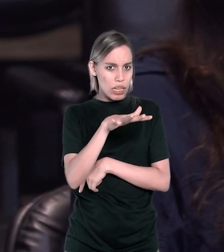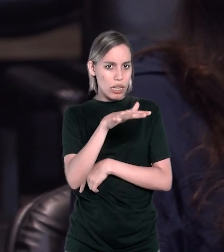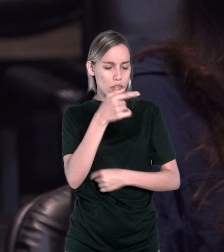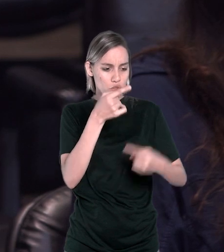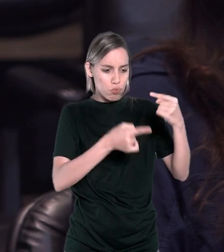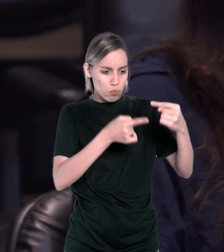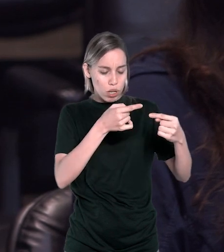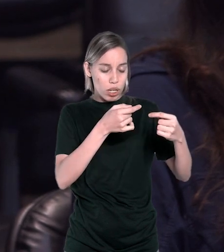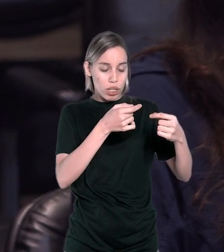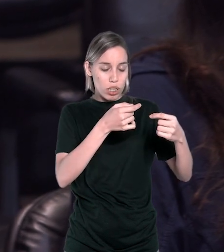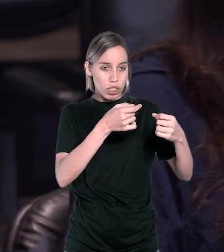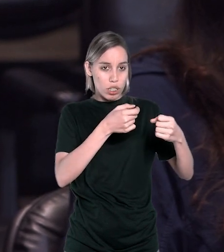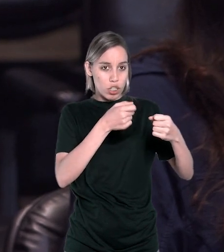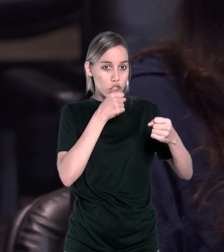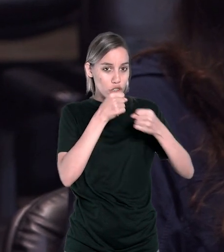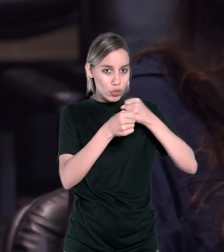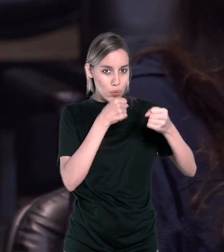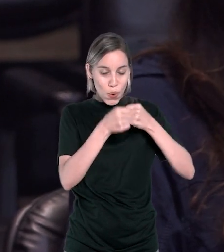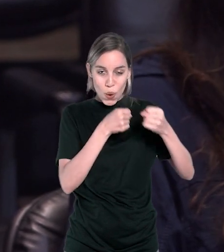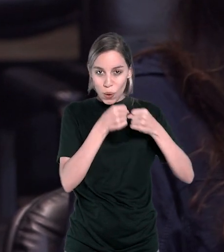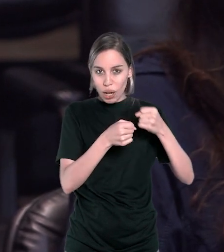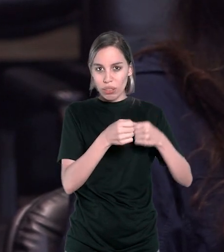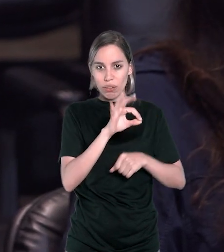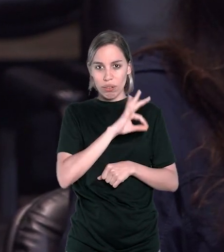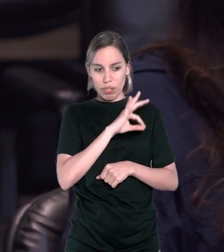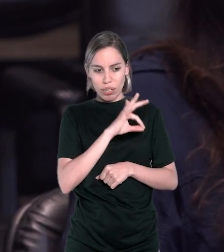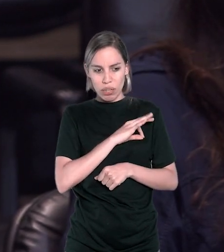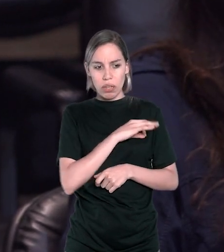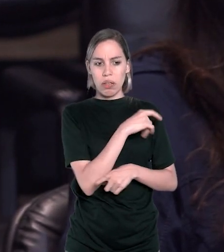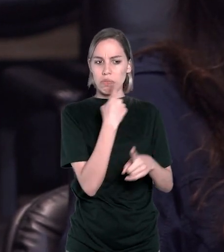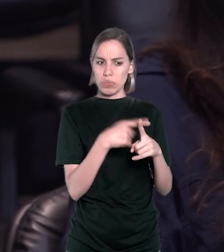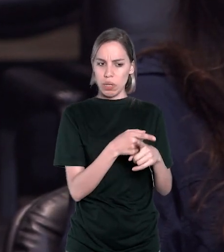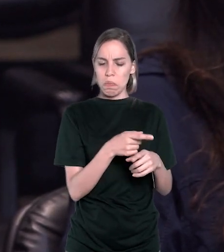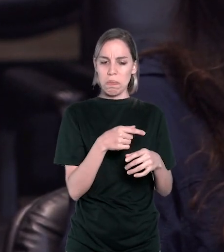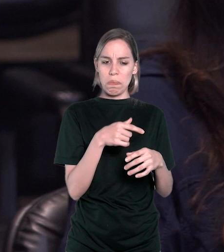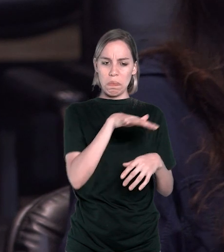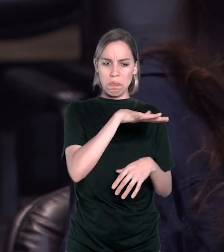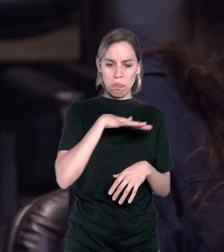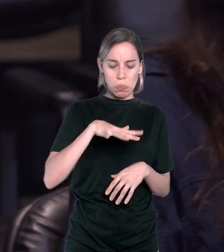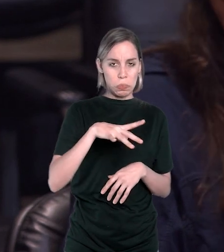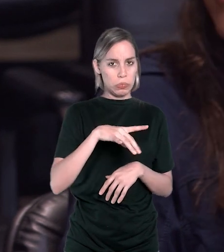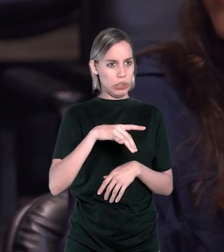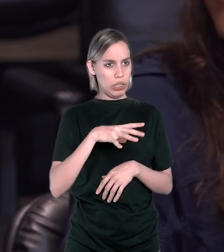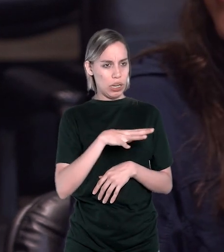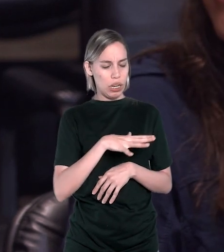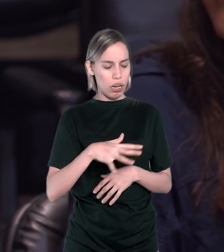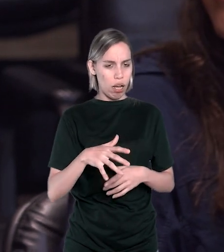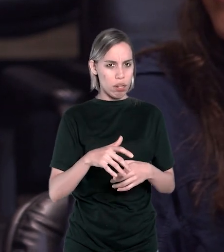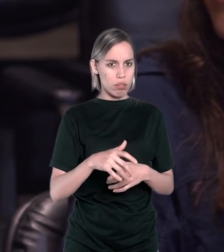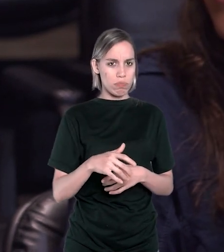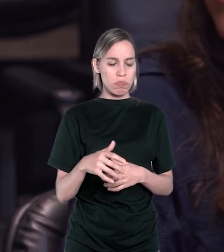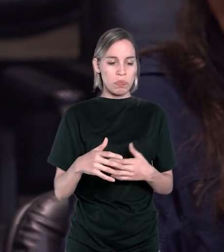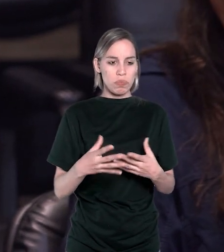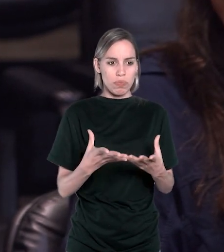é sempre relegado assim para o começo de carreira, para quem é o pior, né, ainda está aprendendo.